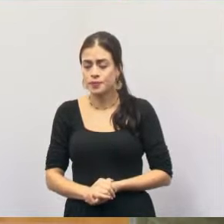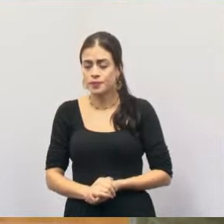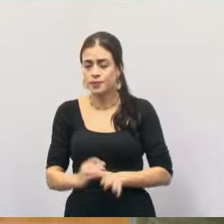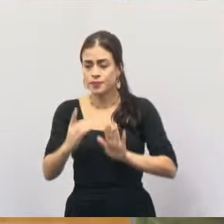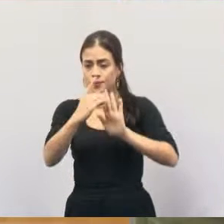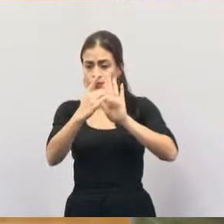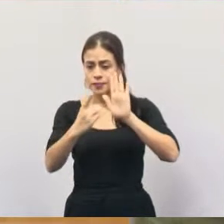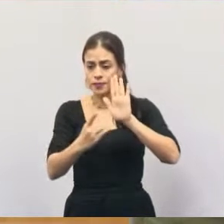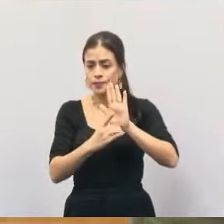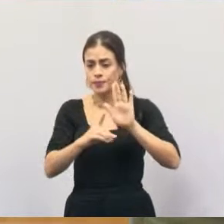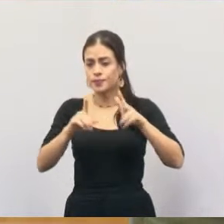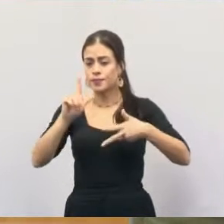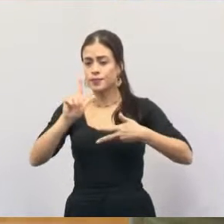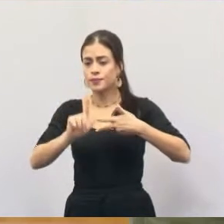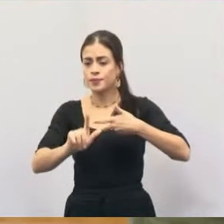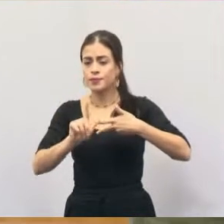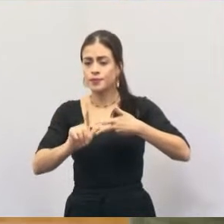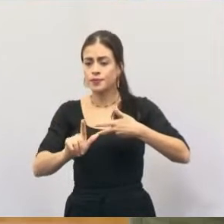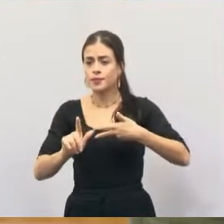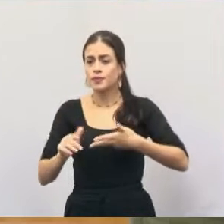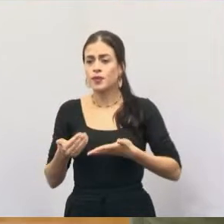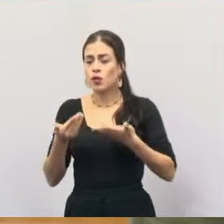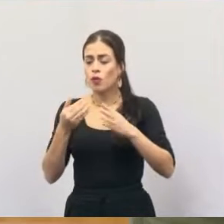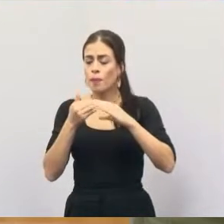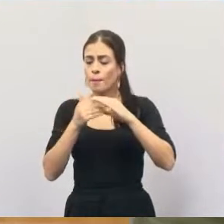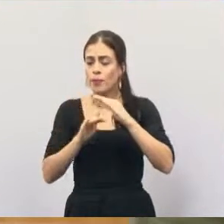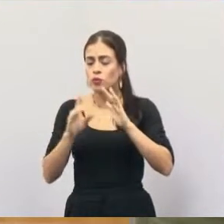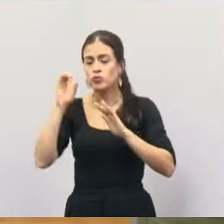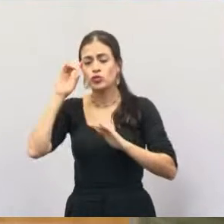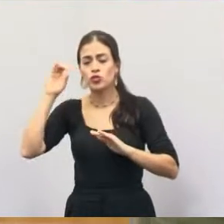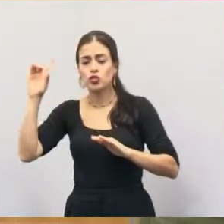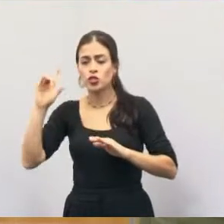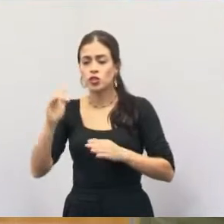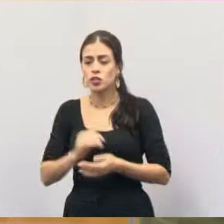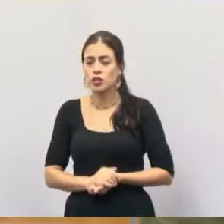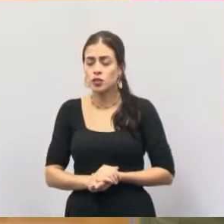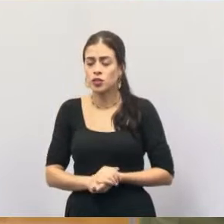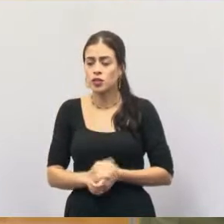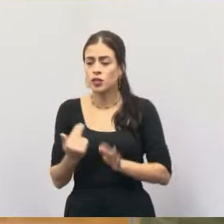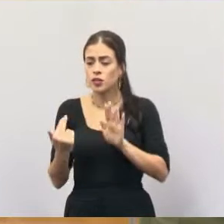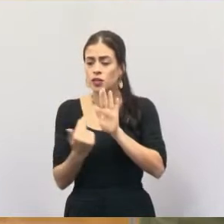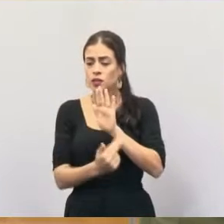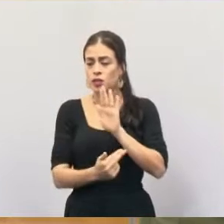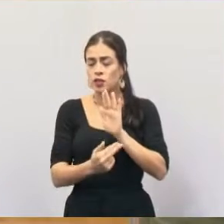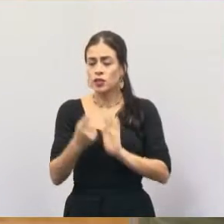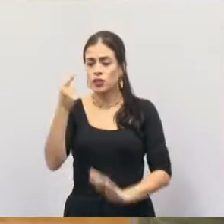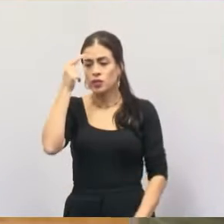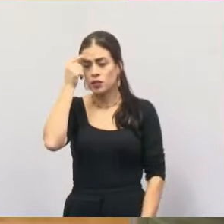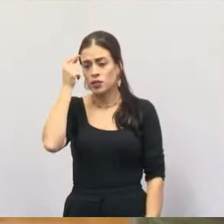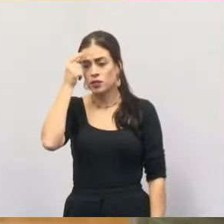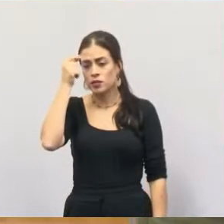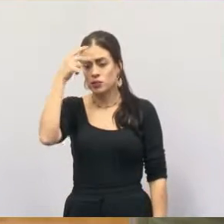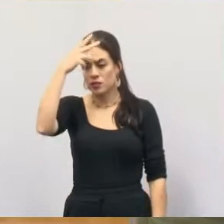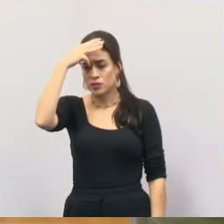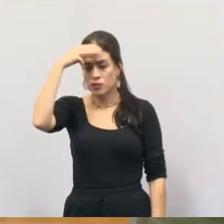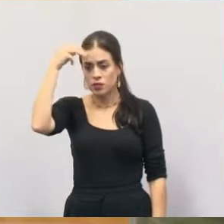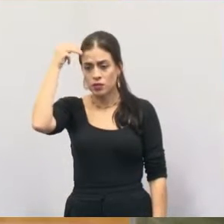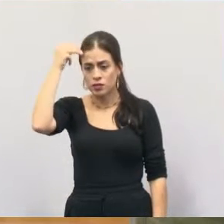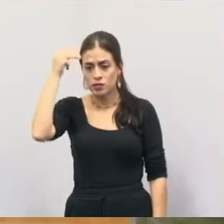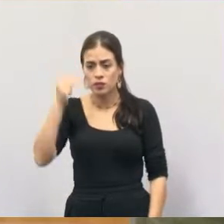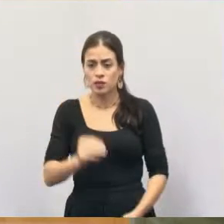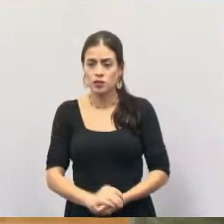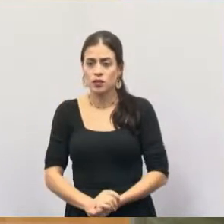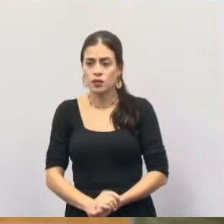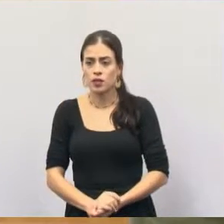entra em vigor na data de sua publicação. Assinam os vereadores Edgar Sasaki e Maria Amélia. Você